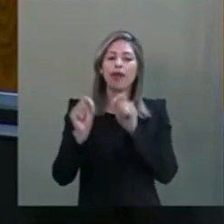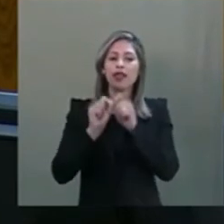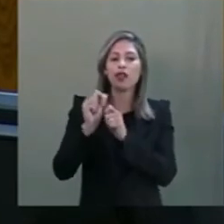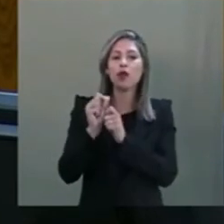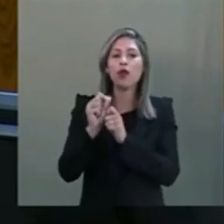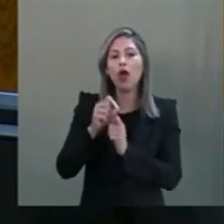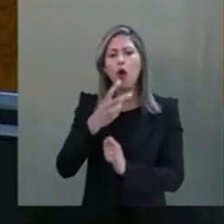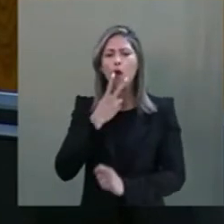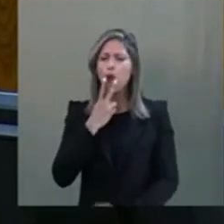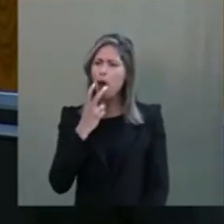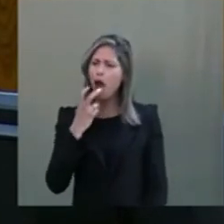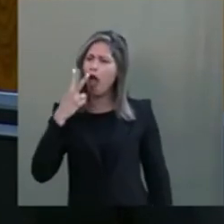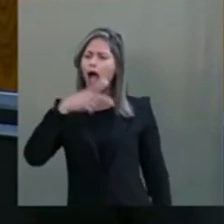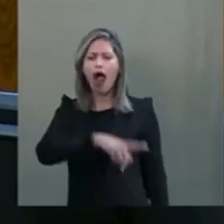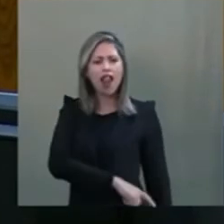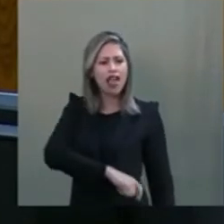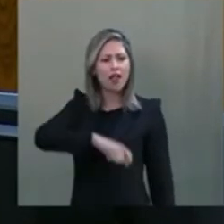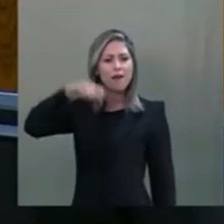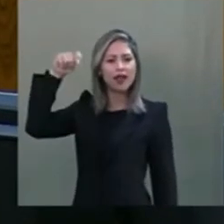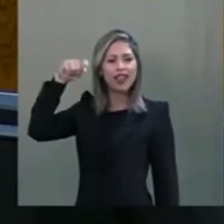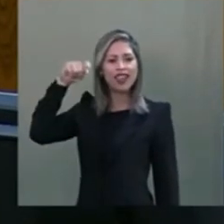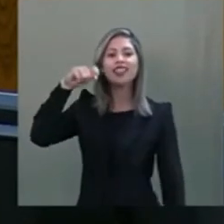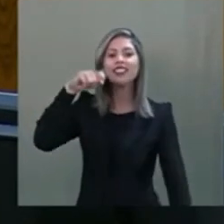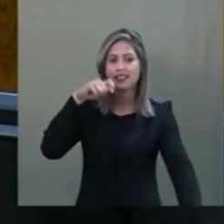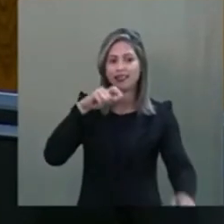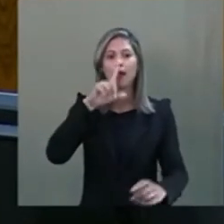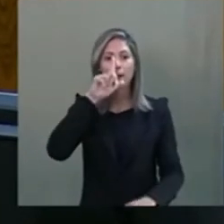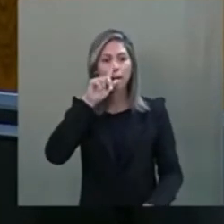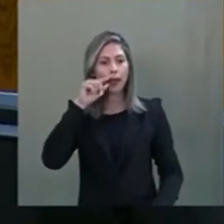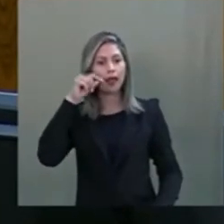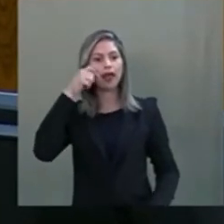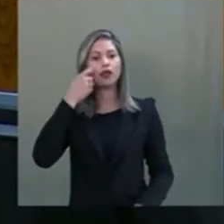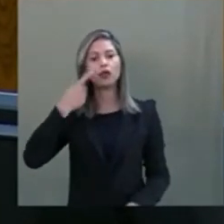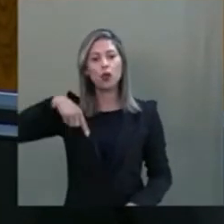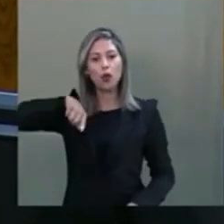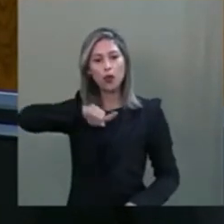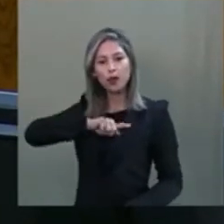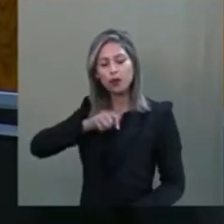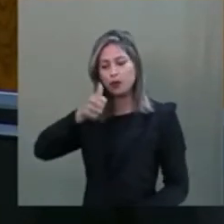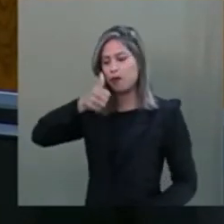É o que desejo para o nosso país para os próximos anos. Muito obrigado.